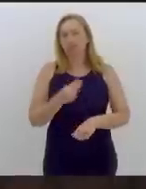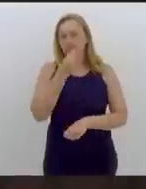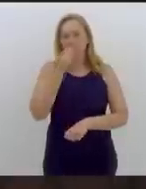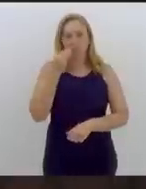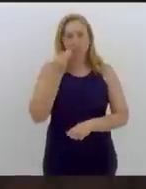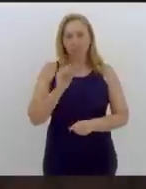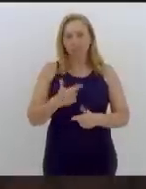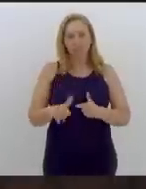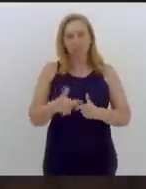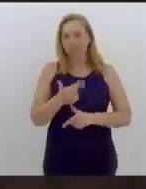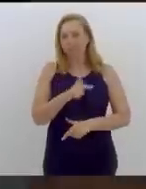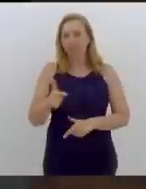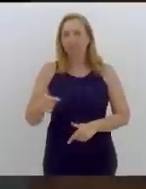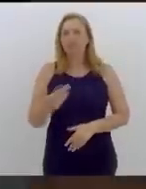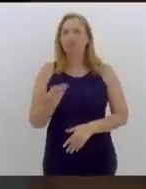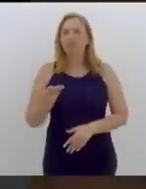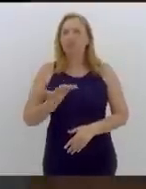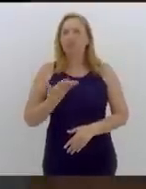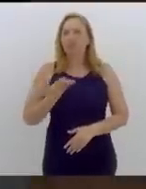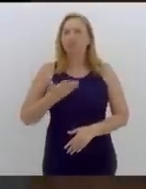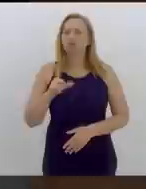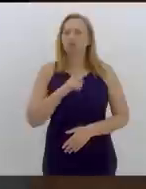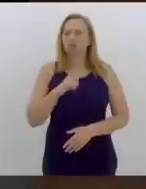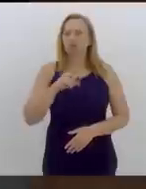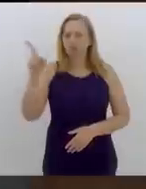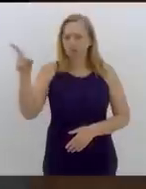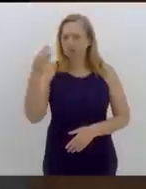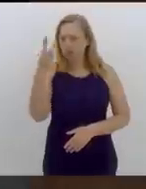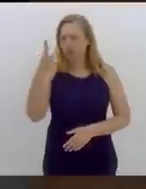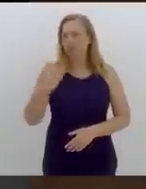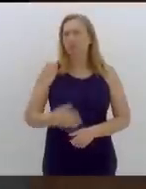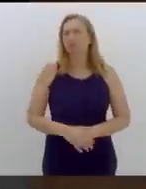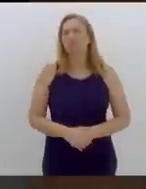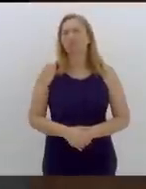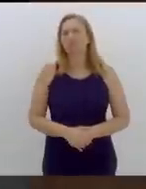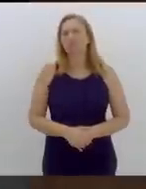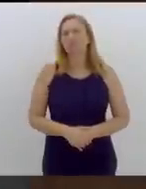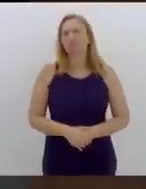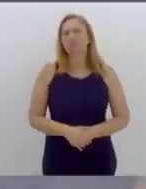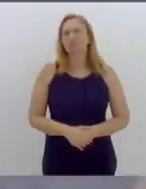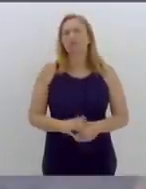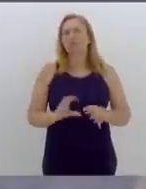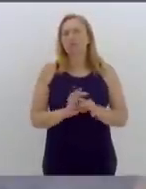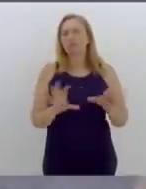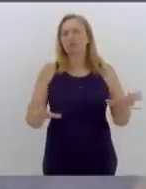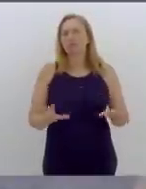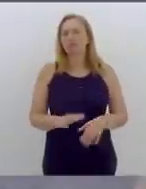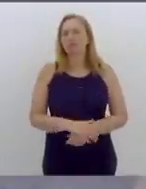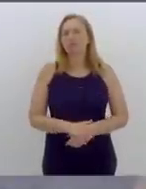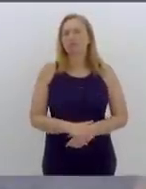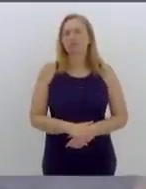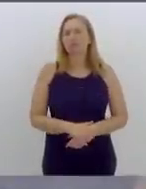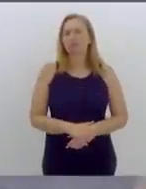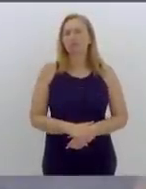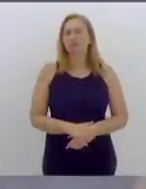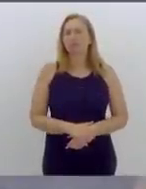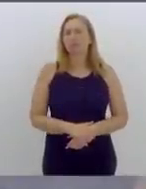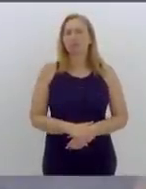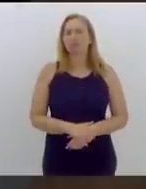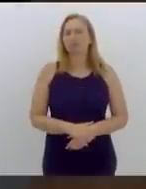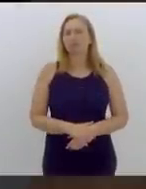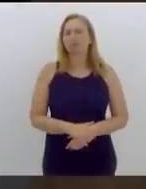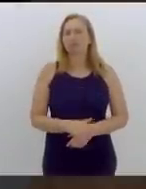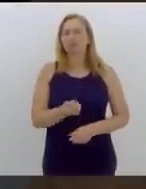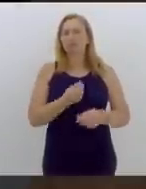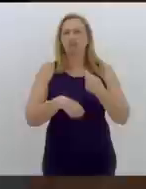ainda mas tem problemas ali tô com mais três colegas foram absolvido foram absolvido e